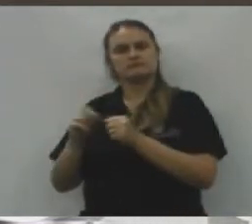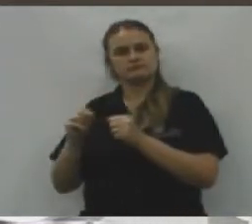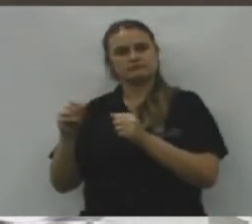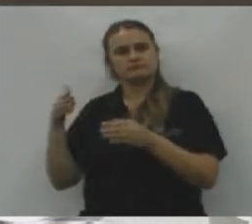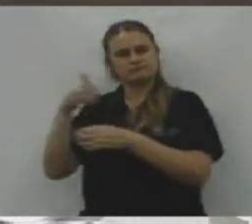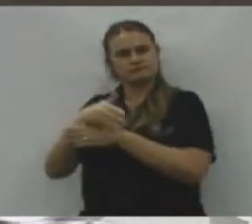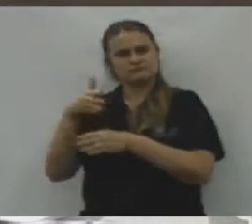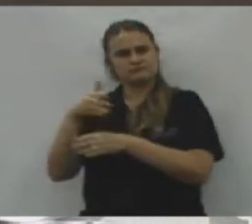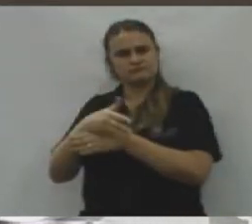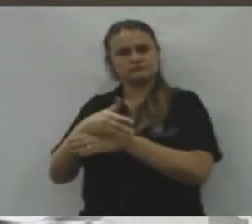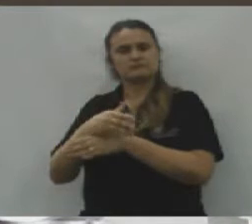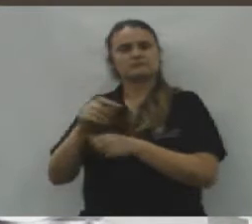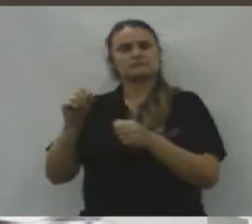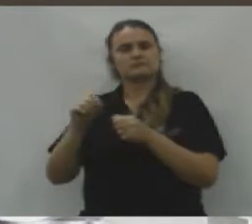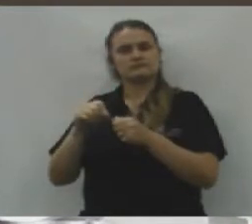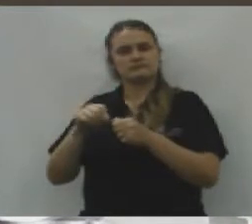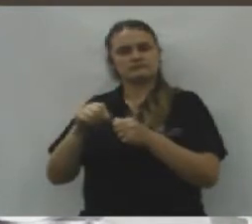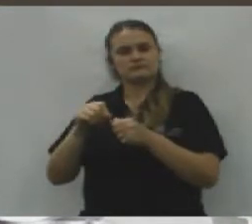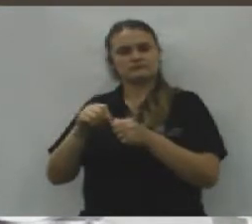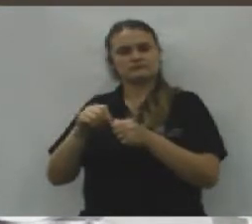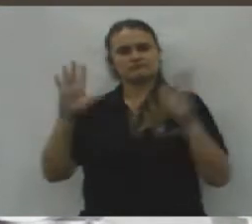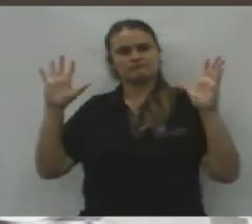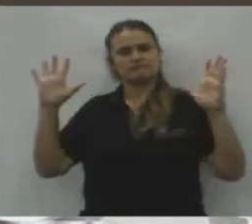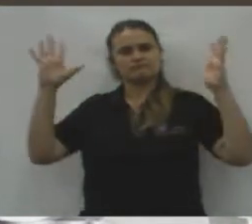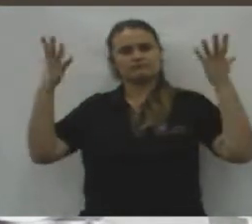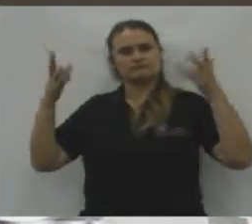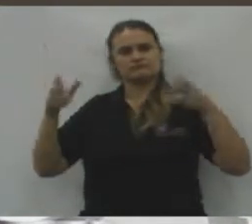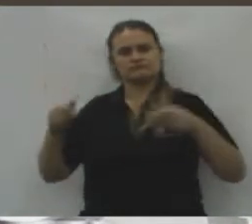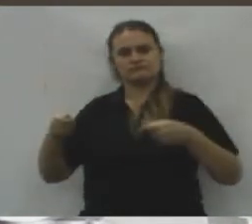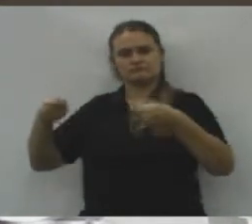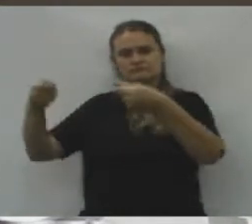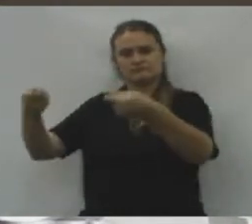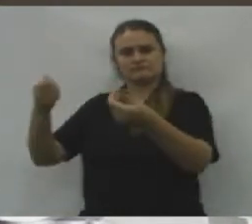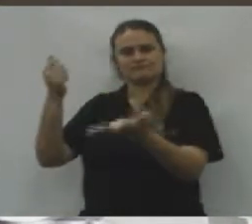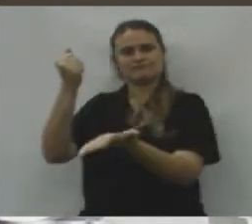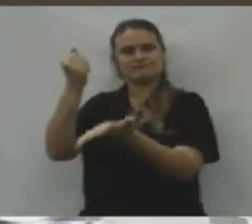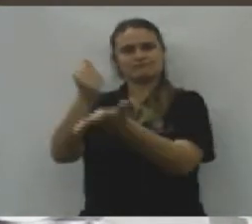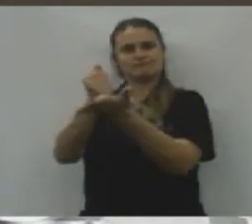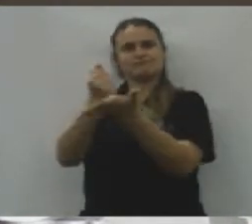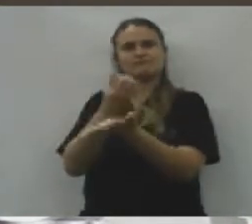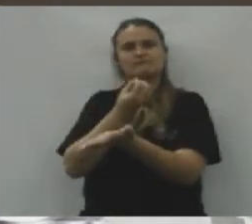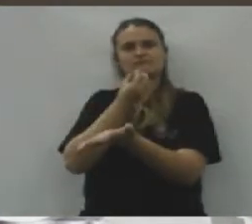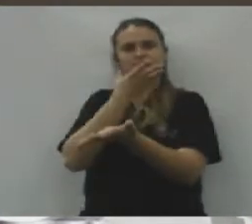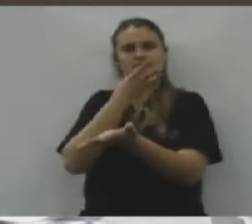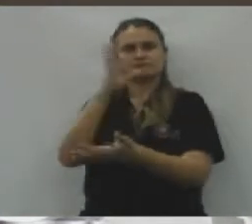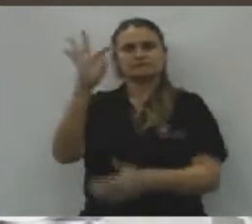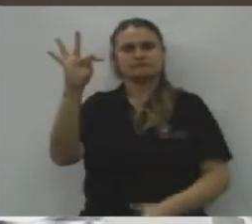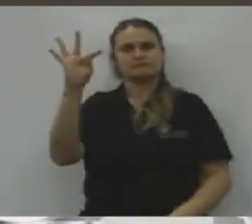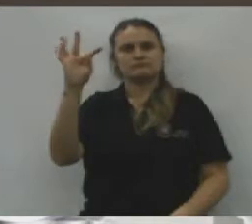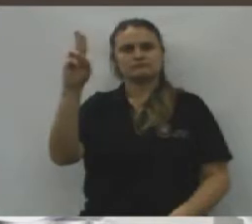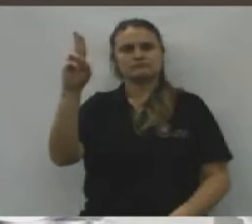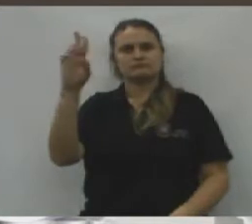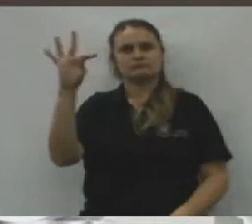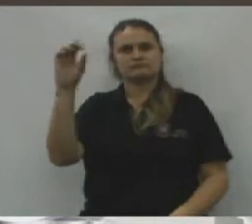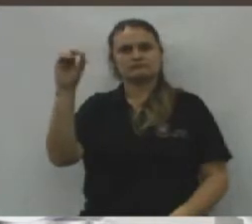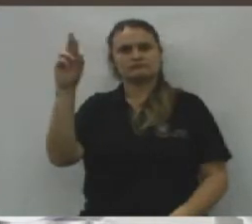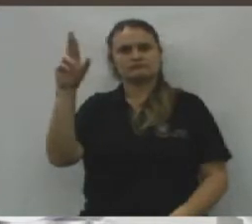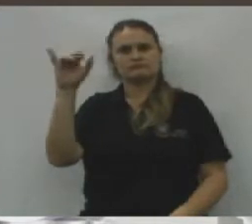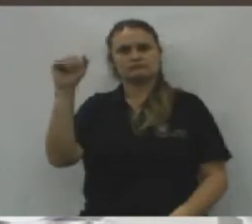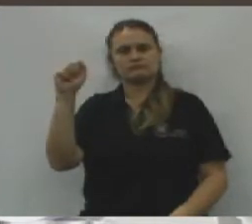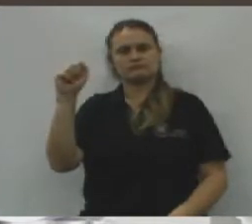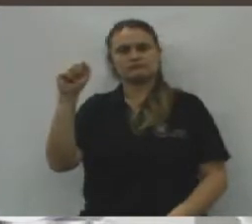participarem conosco da cerimônia de entrega do selo de qualidade na tutoria à atenção primária